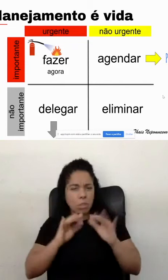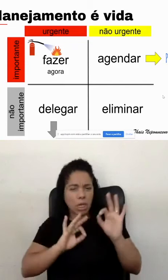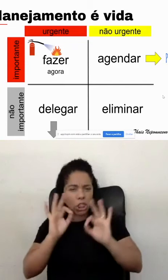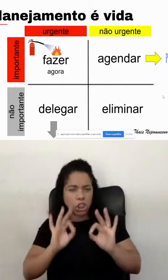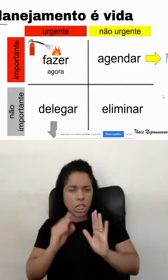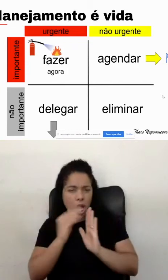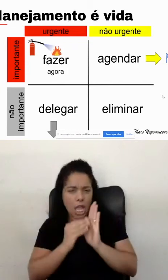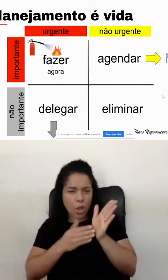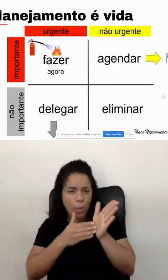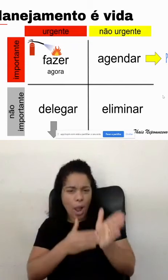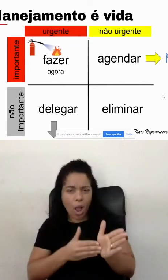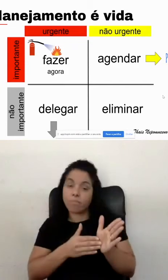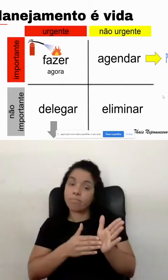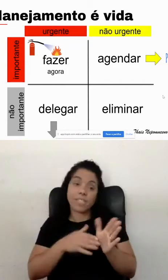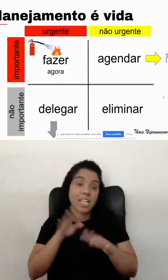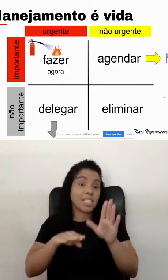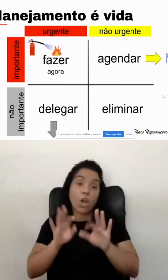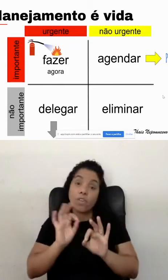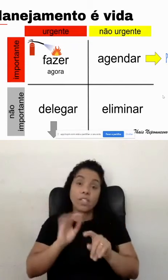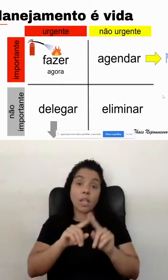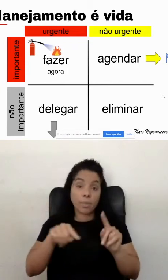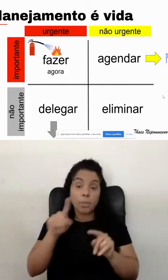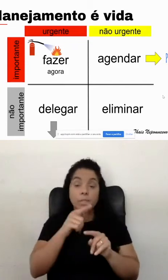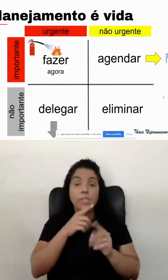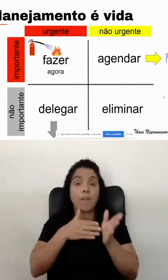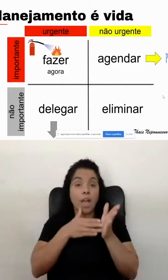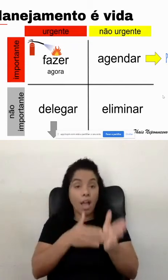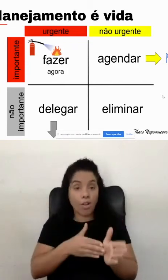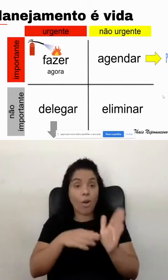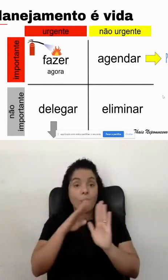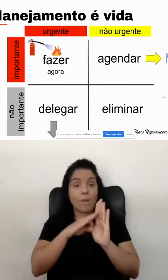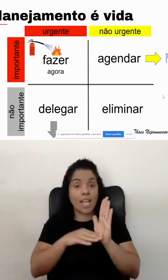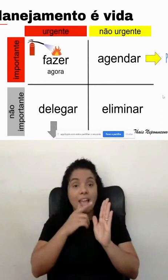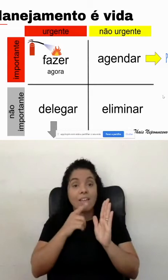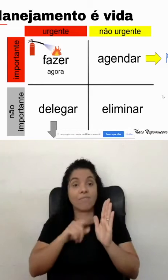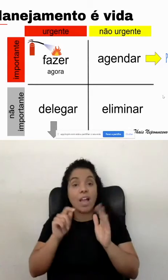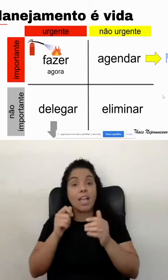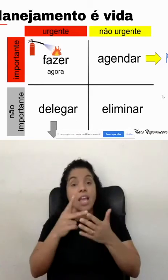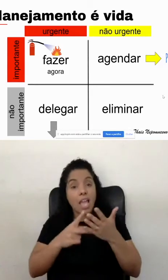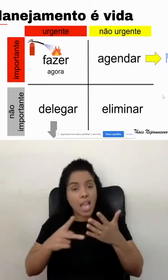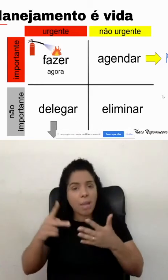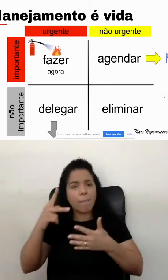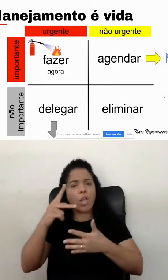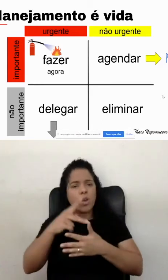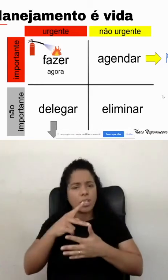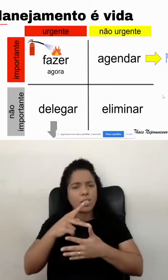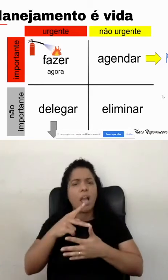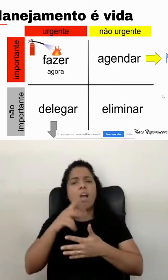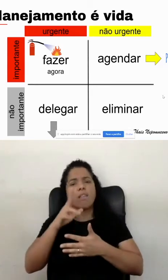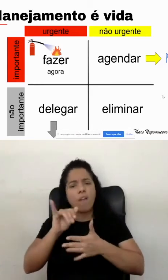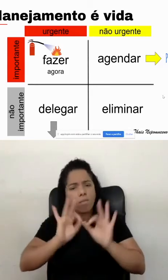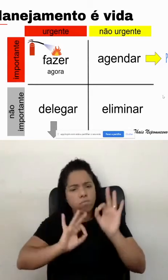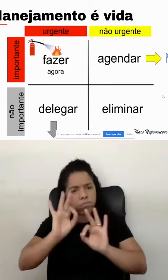lá? Talvez não, mas é para isso que você vai acompanhar e vai repriorizar, vai replanejar e vai fazer